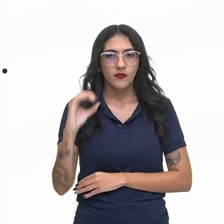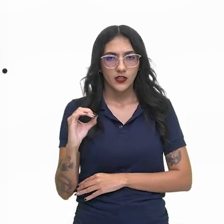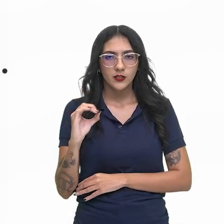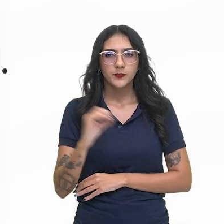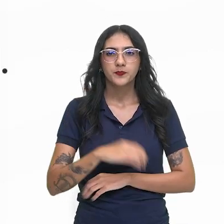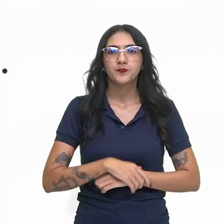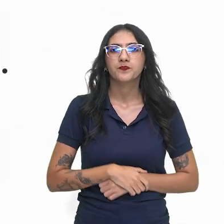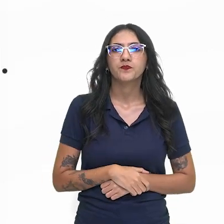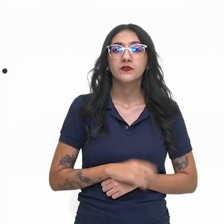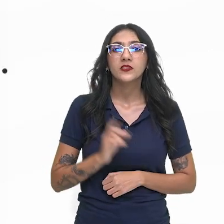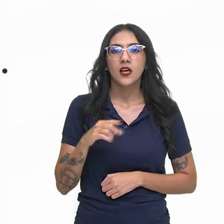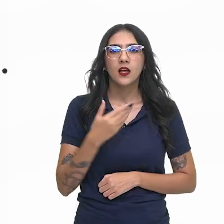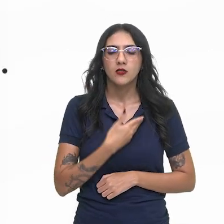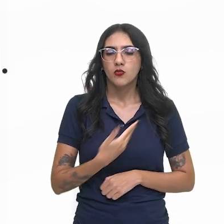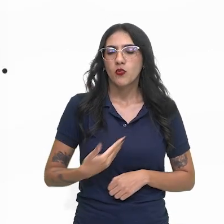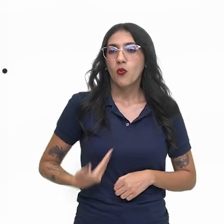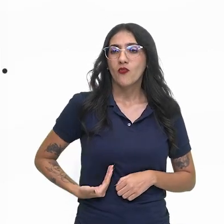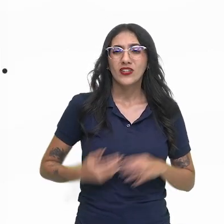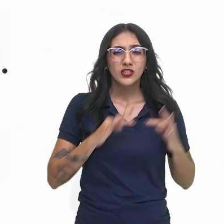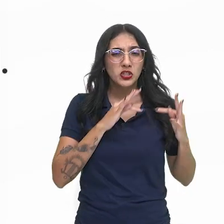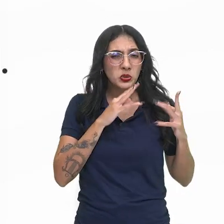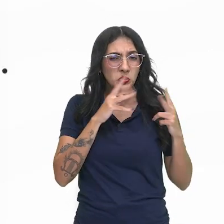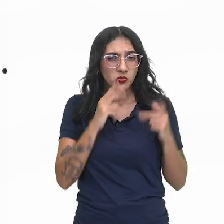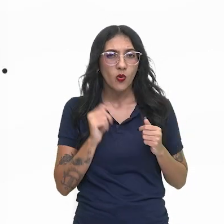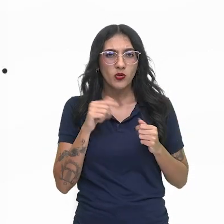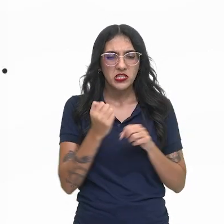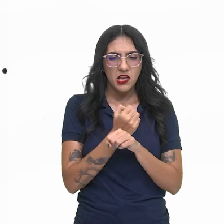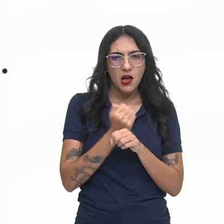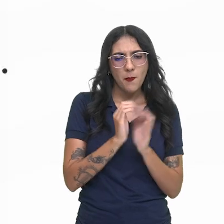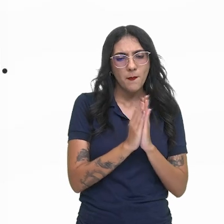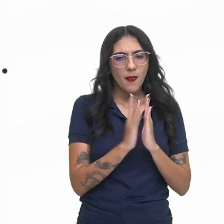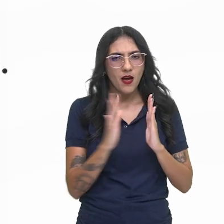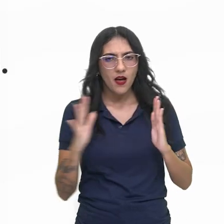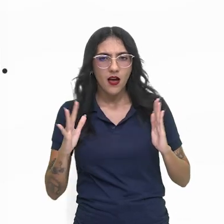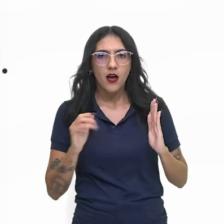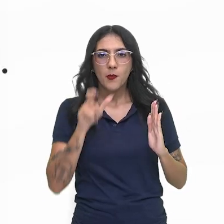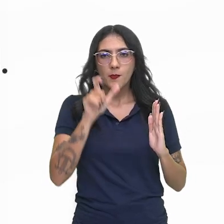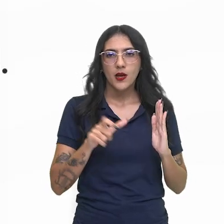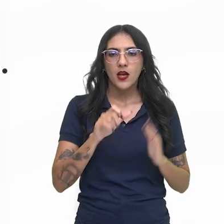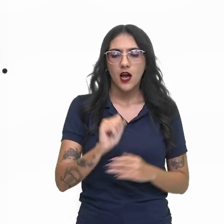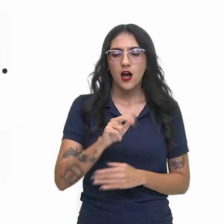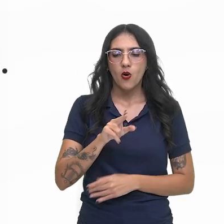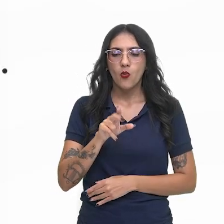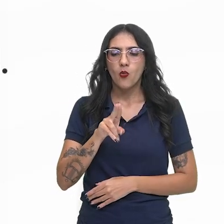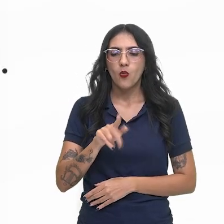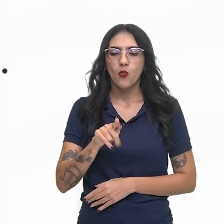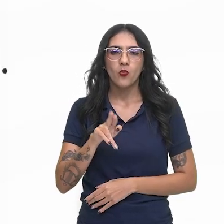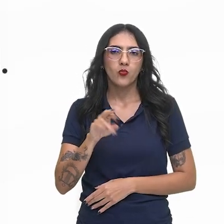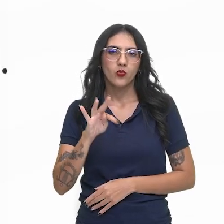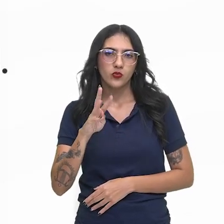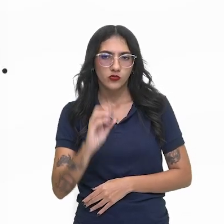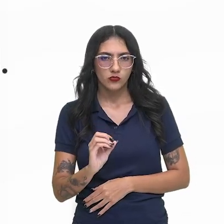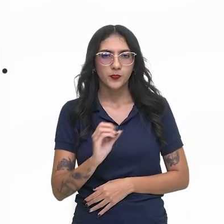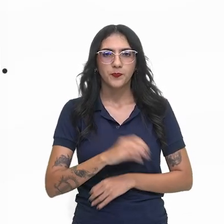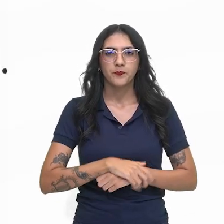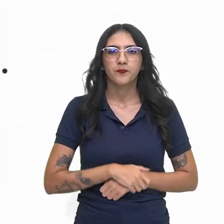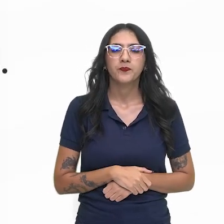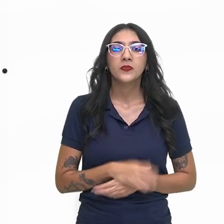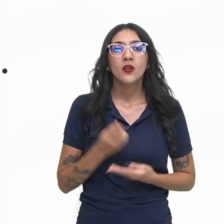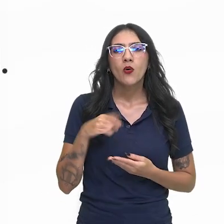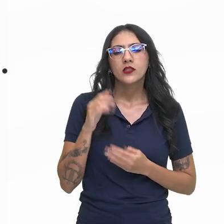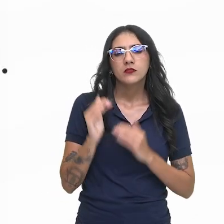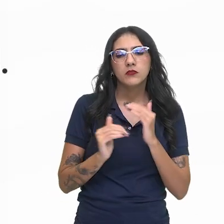1990, sendo governada durante todo esse período por Augusto Pinochet. A construção da ditadura